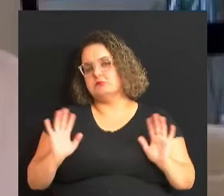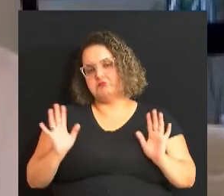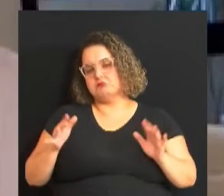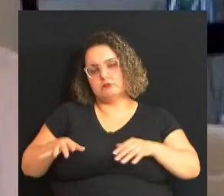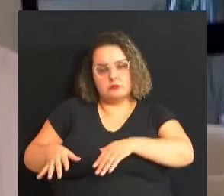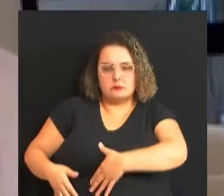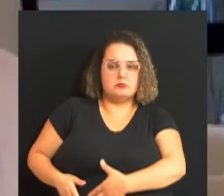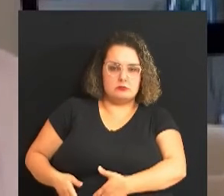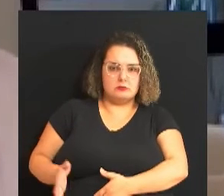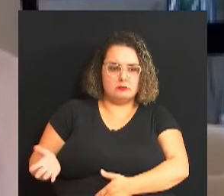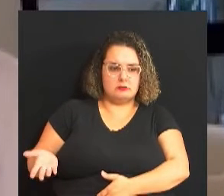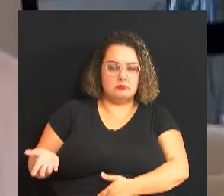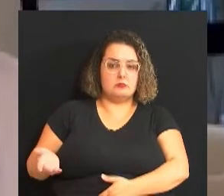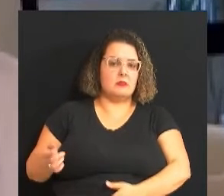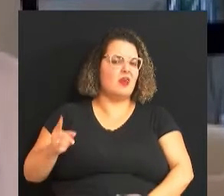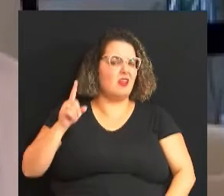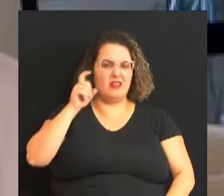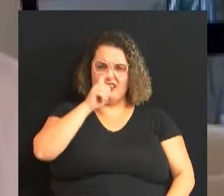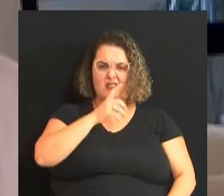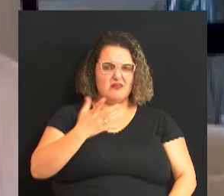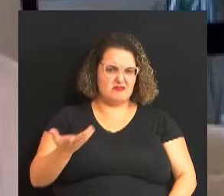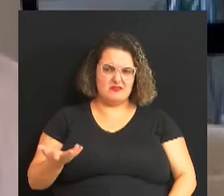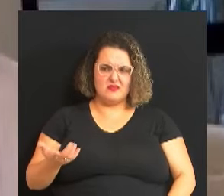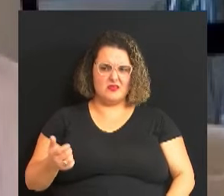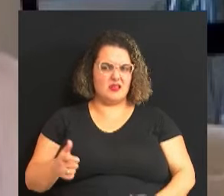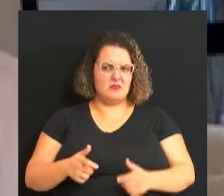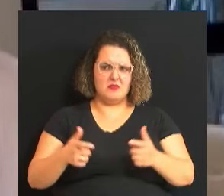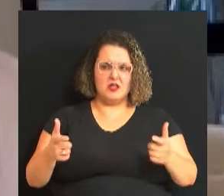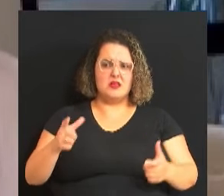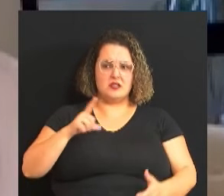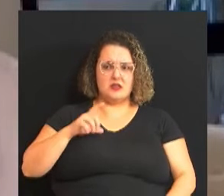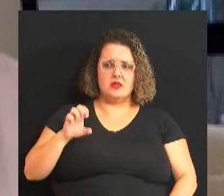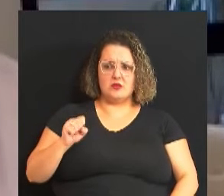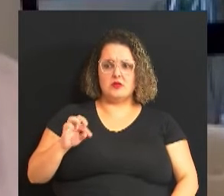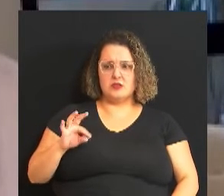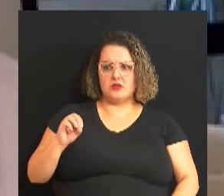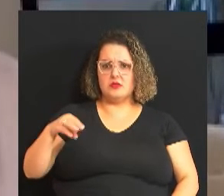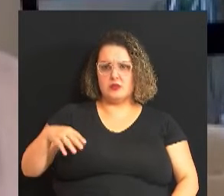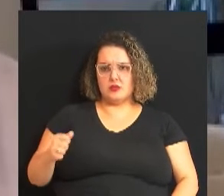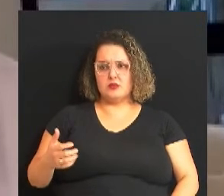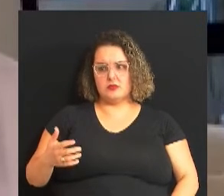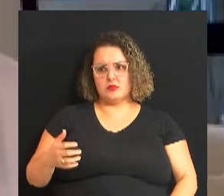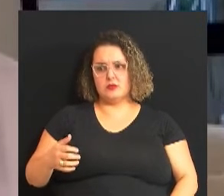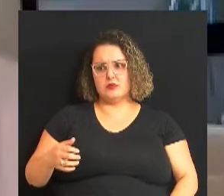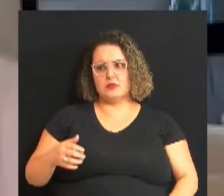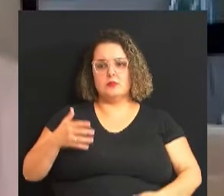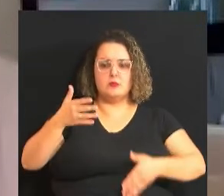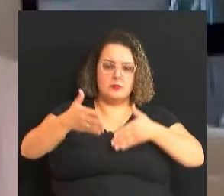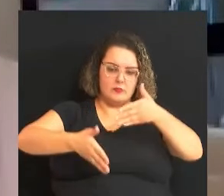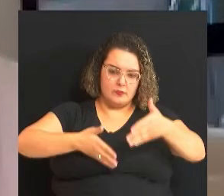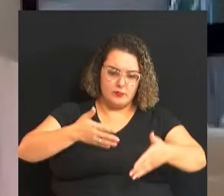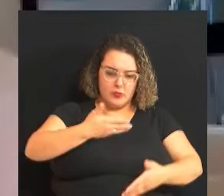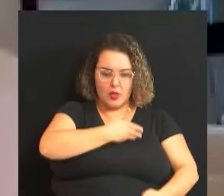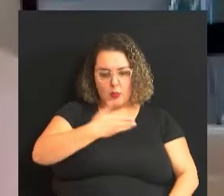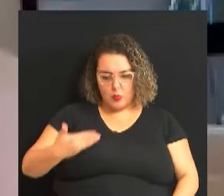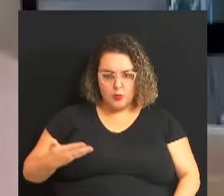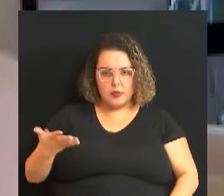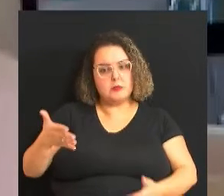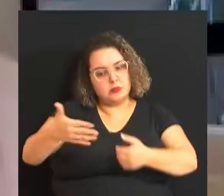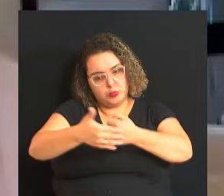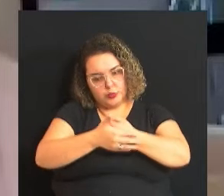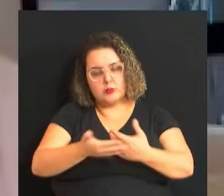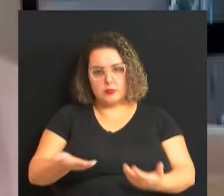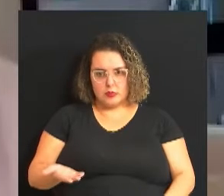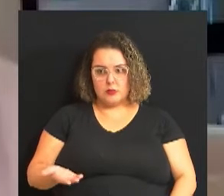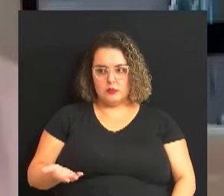não ver. Mas é raro, né? A maior parte das pessoas que têm um estômago em público tendem a esconder. Mas você